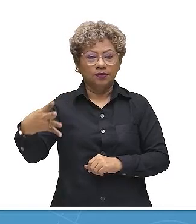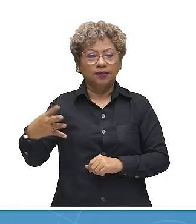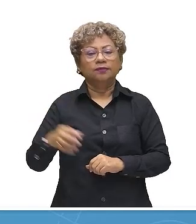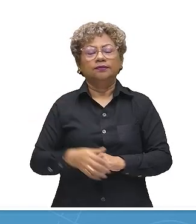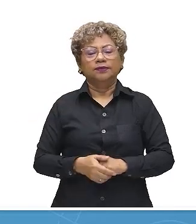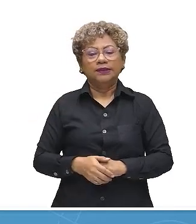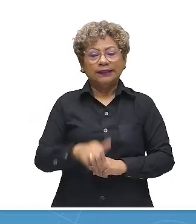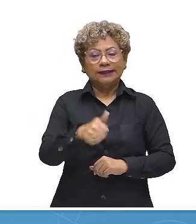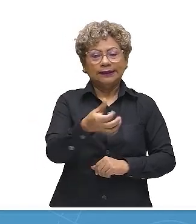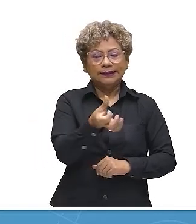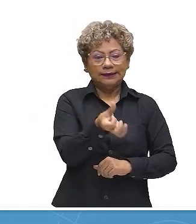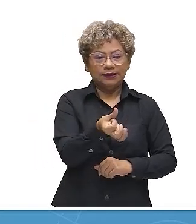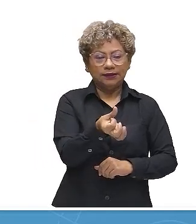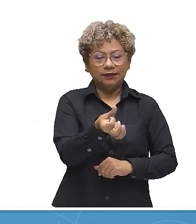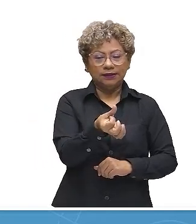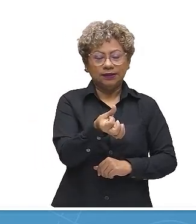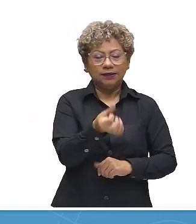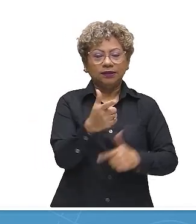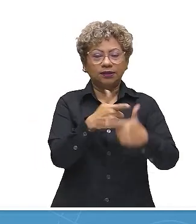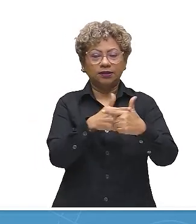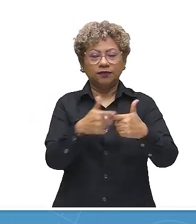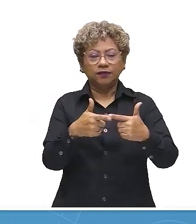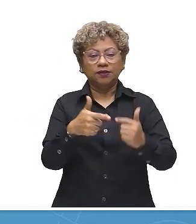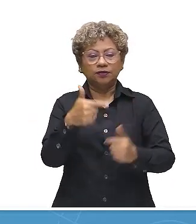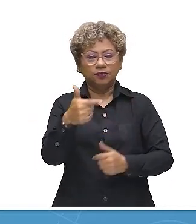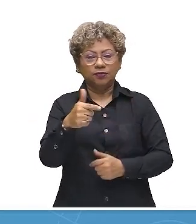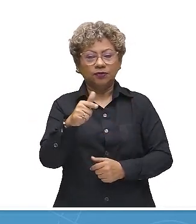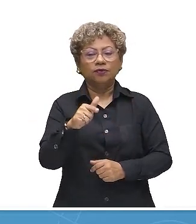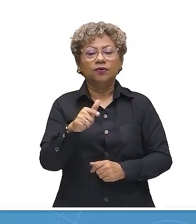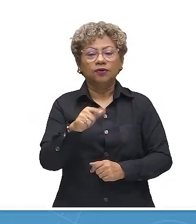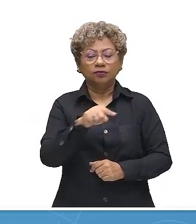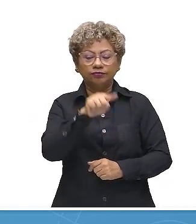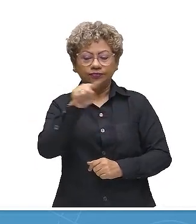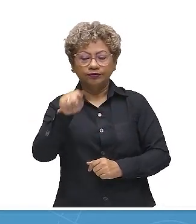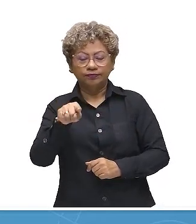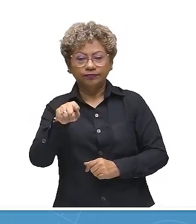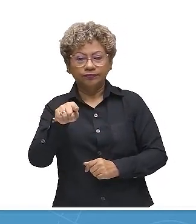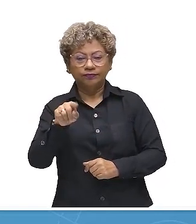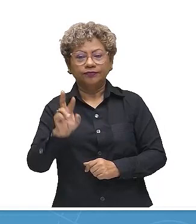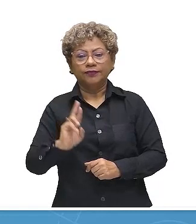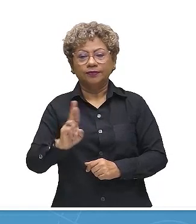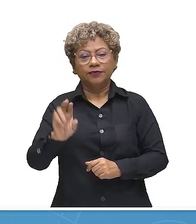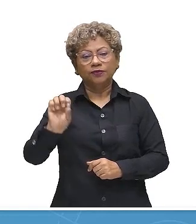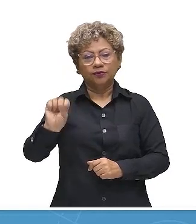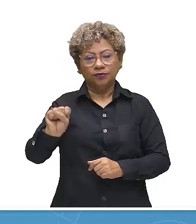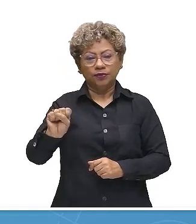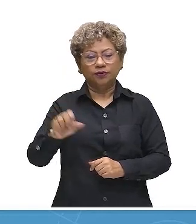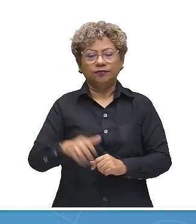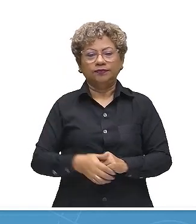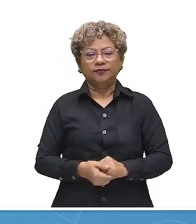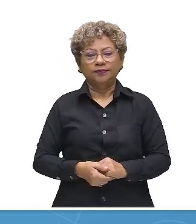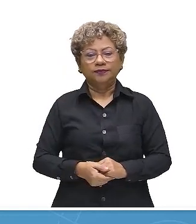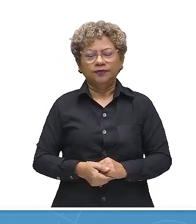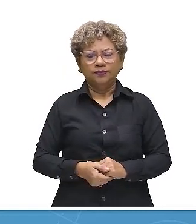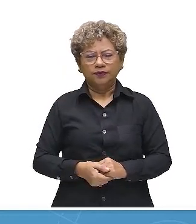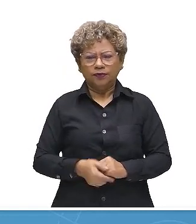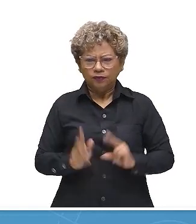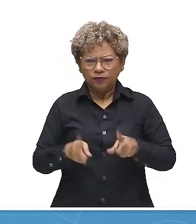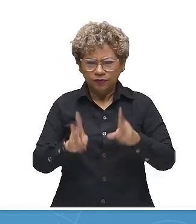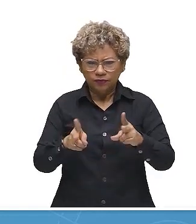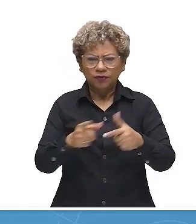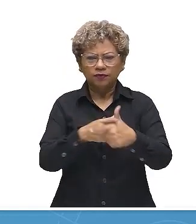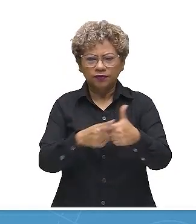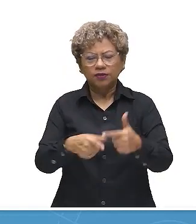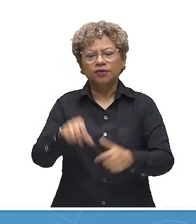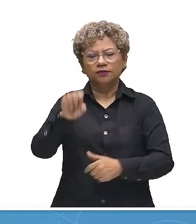por 2, 8. Então, o que eu fiz aqui? Eu simplifiquei. Antes eu tinha a fração 8